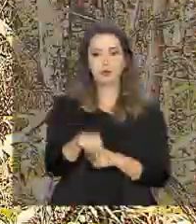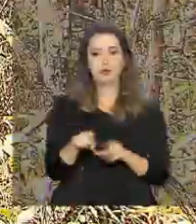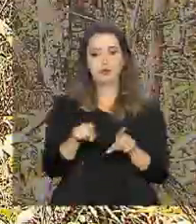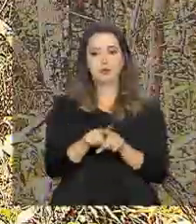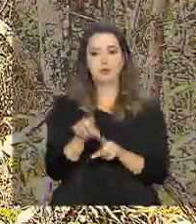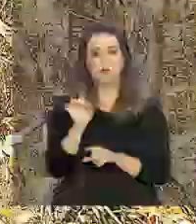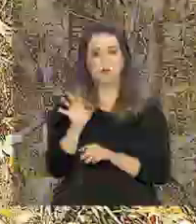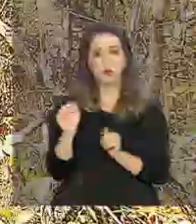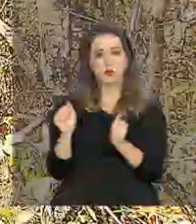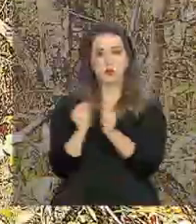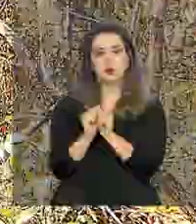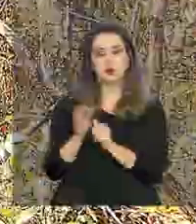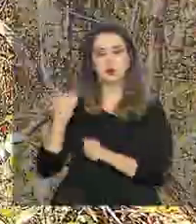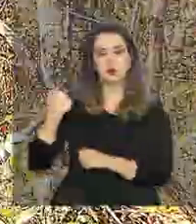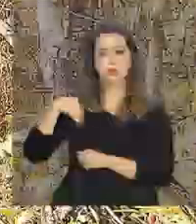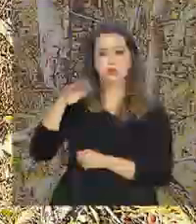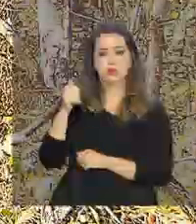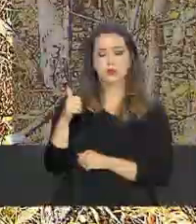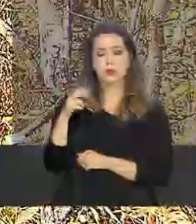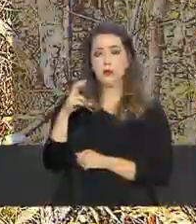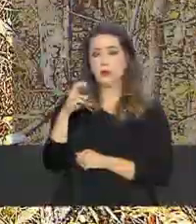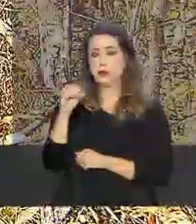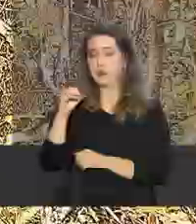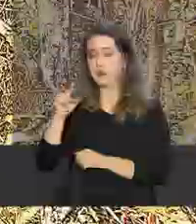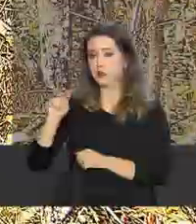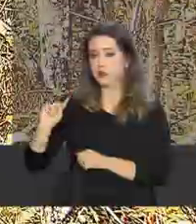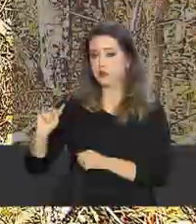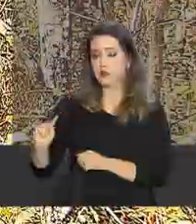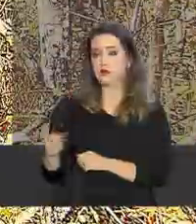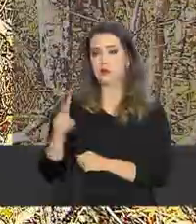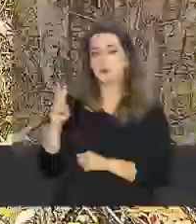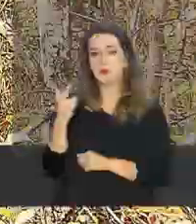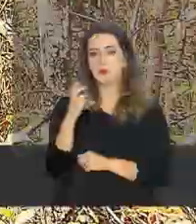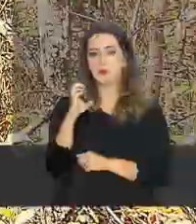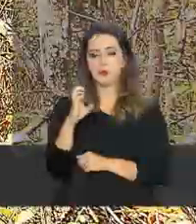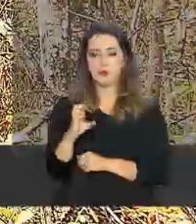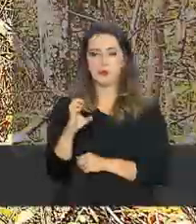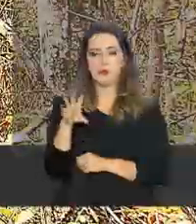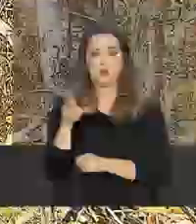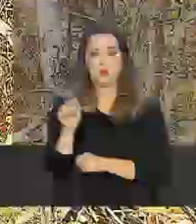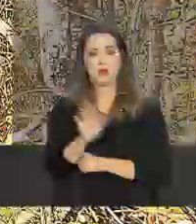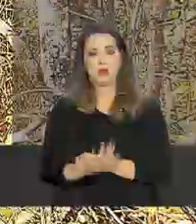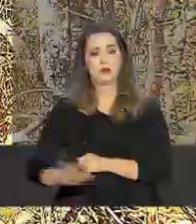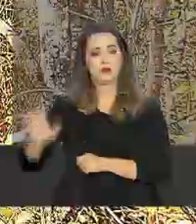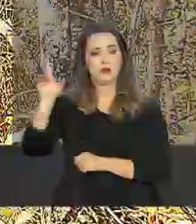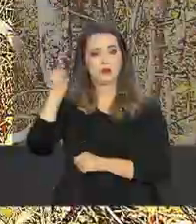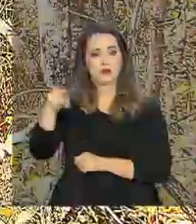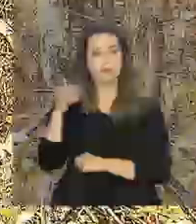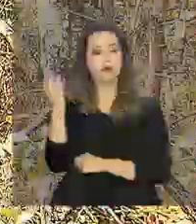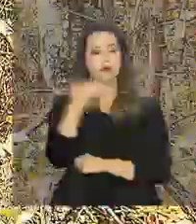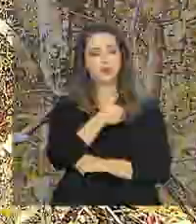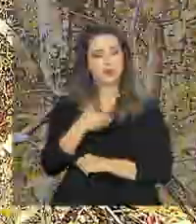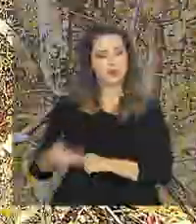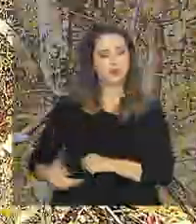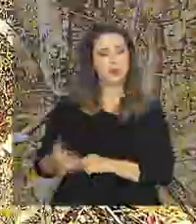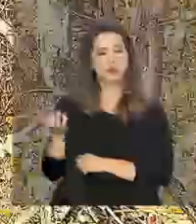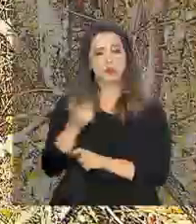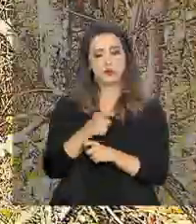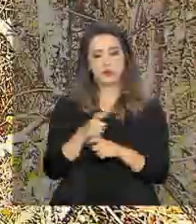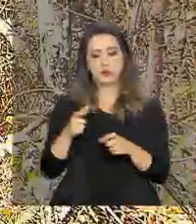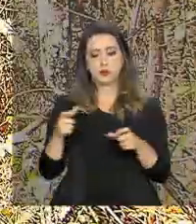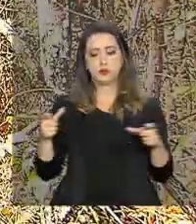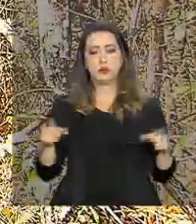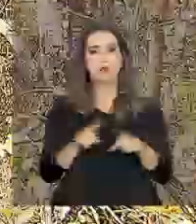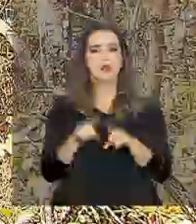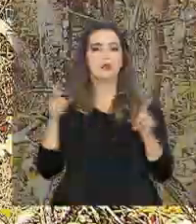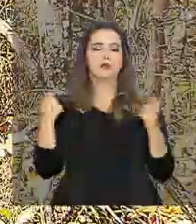somam uma área de mais de 500 mil hectares em todo o brasil o governo quer ampliar esse número mas para isso